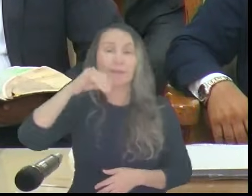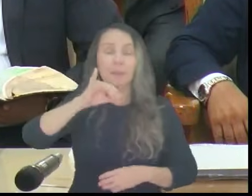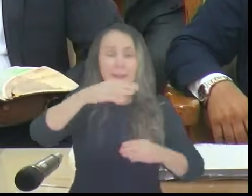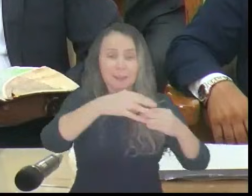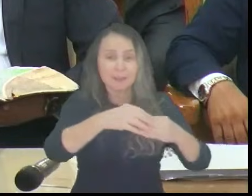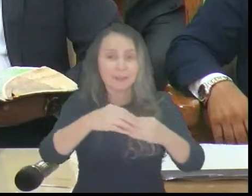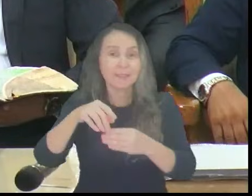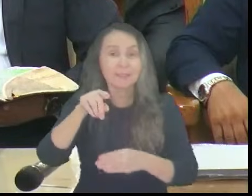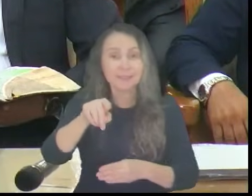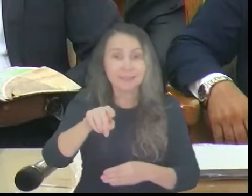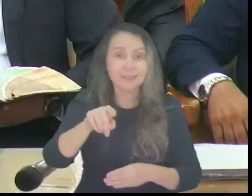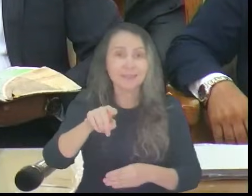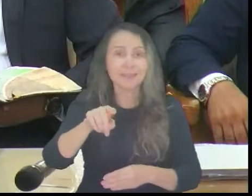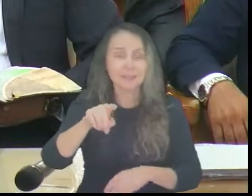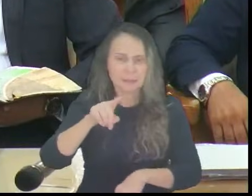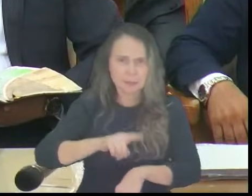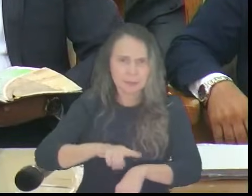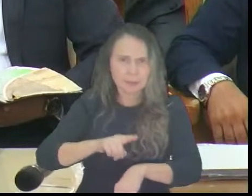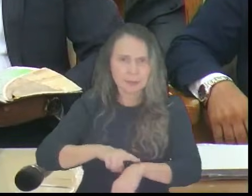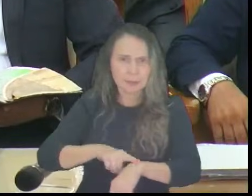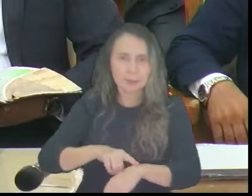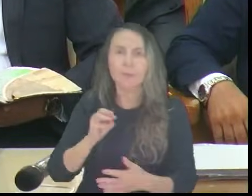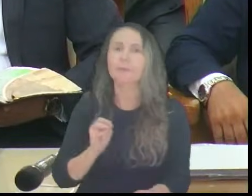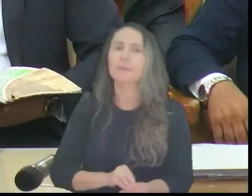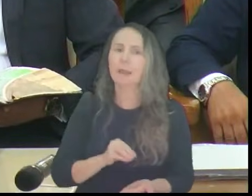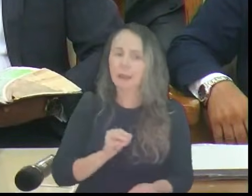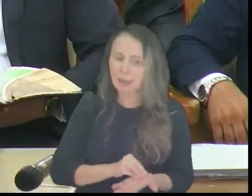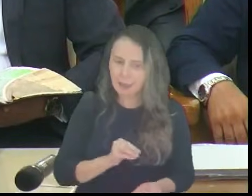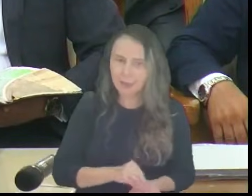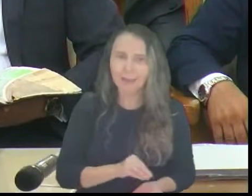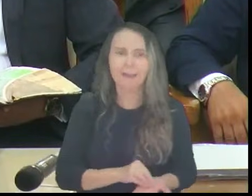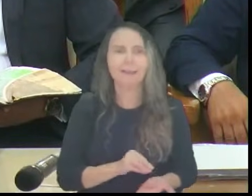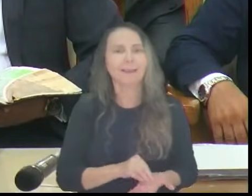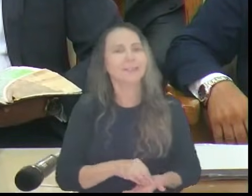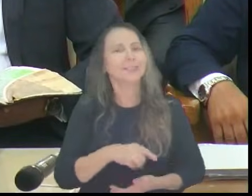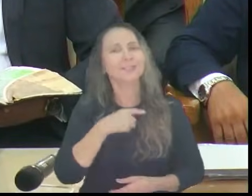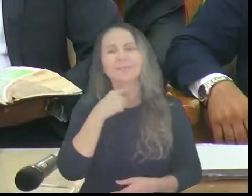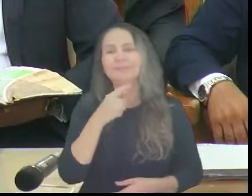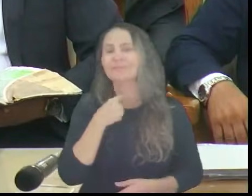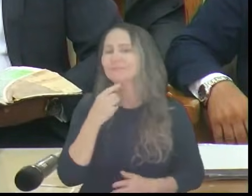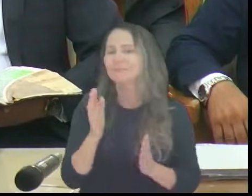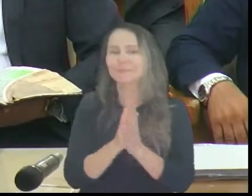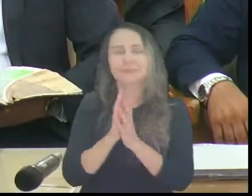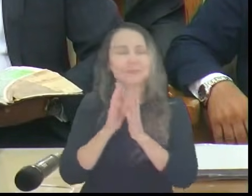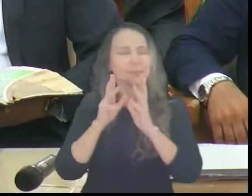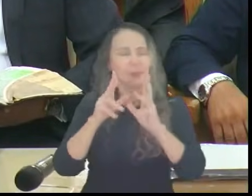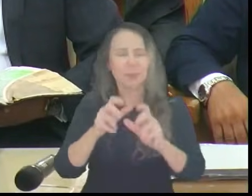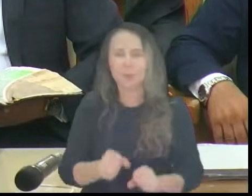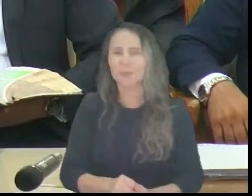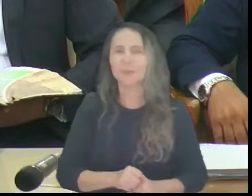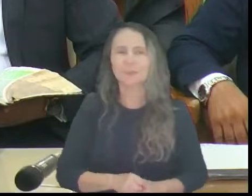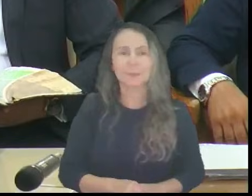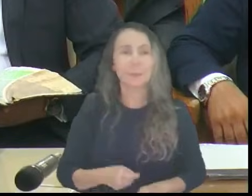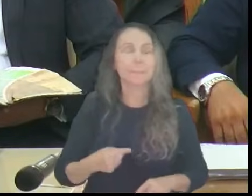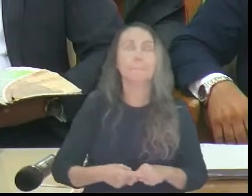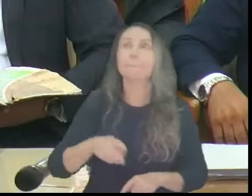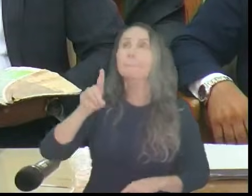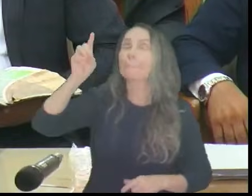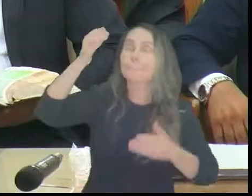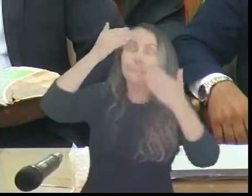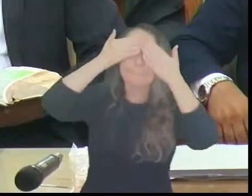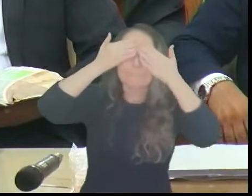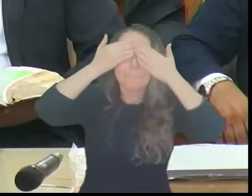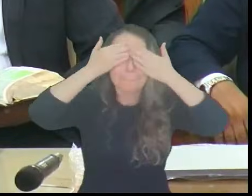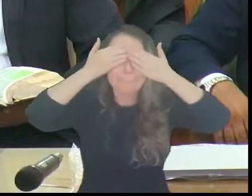vai faltar tempo. Vai terminar a hora da oração e você não vai orar tudo, porque Deus vai lhe tomar, Deus vai abrir sua mente, Deus vai abrir